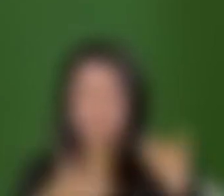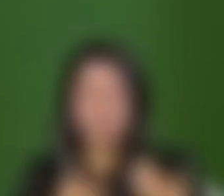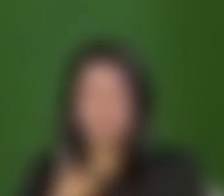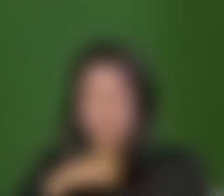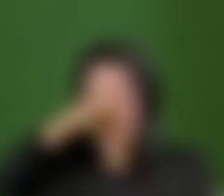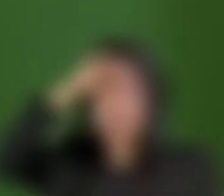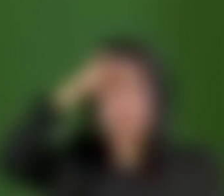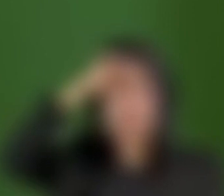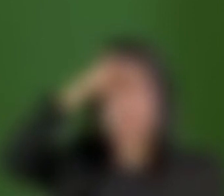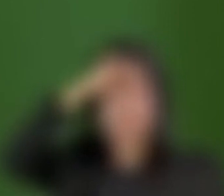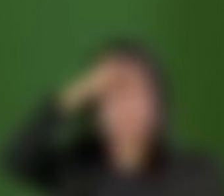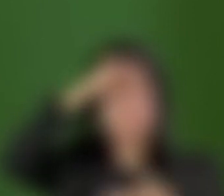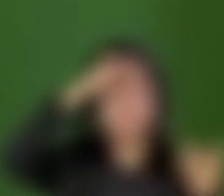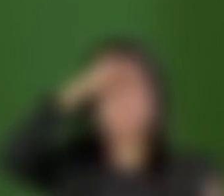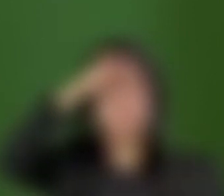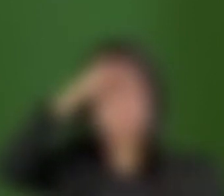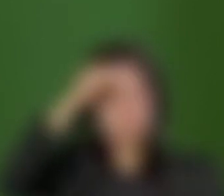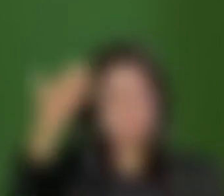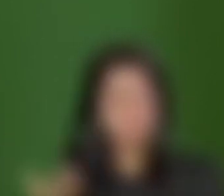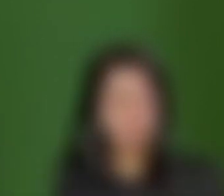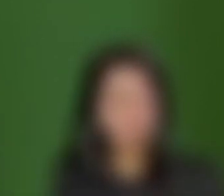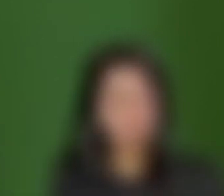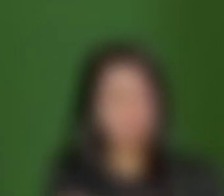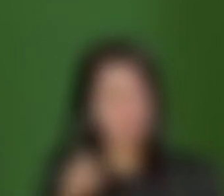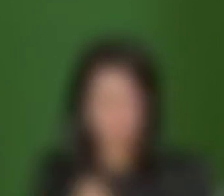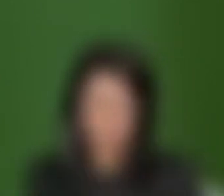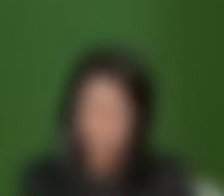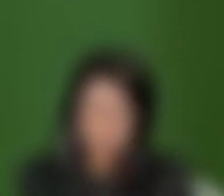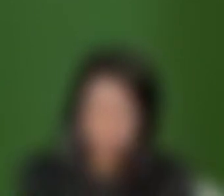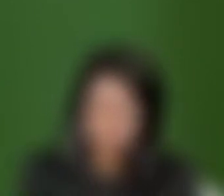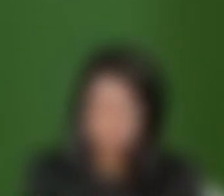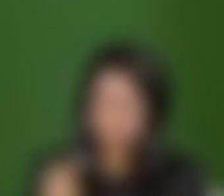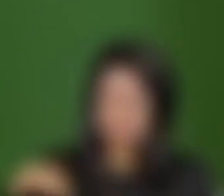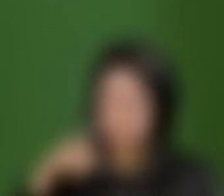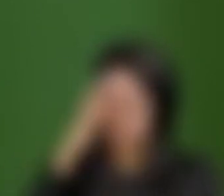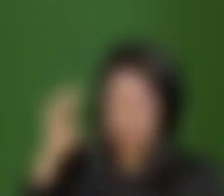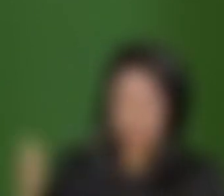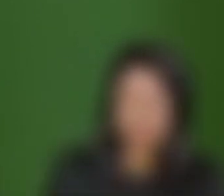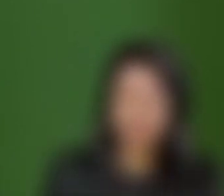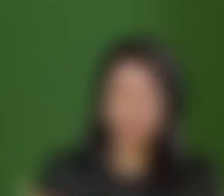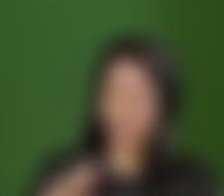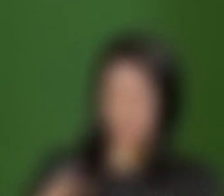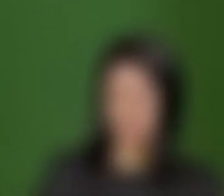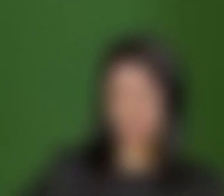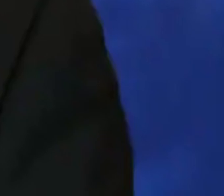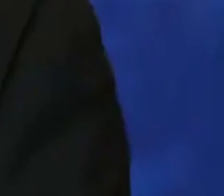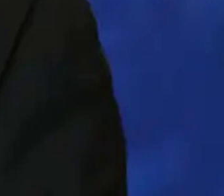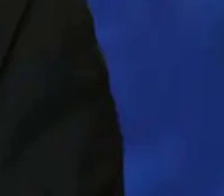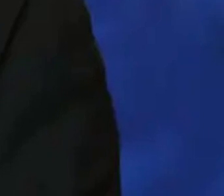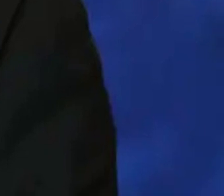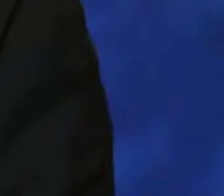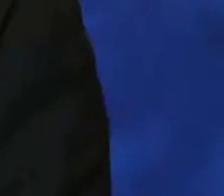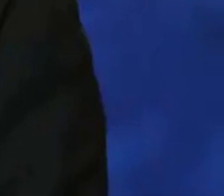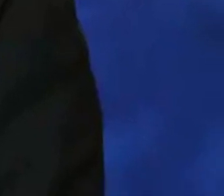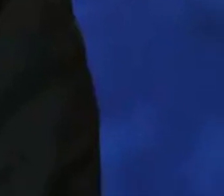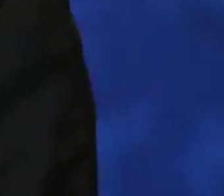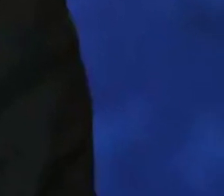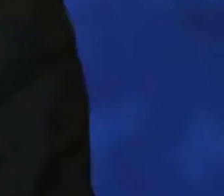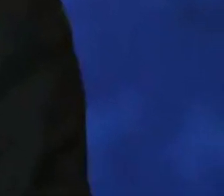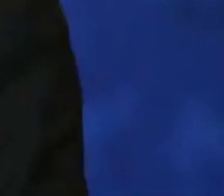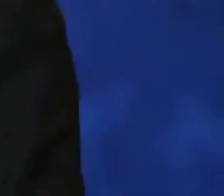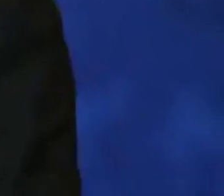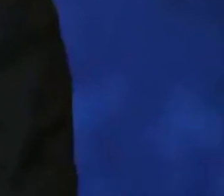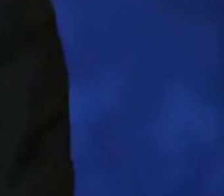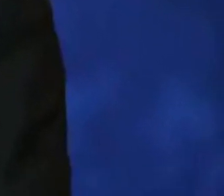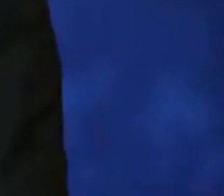um grande ataque antissemita que profana a memória daqueles que morreram no Holocausto, fecha aspas. A situação que fez com